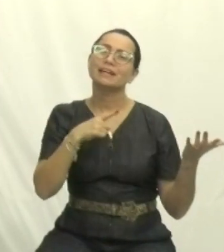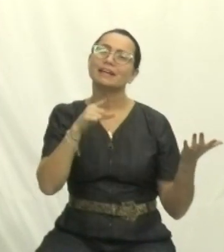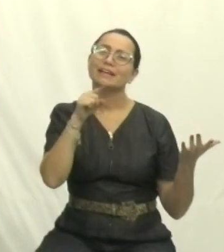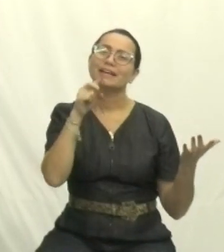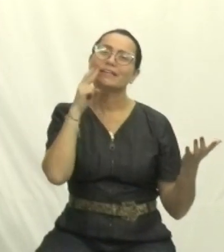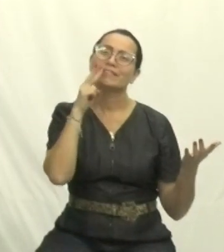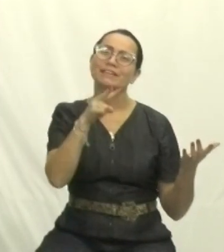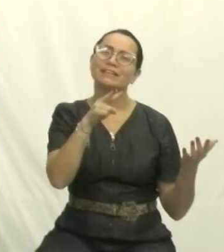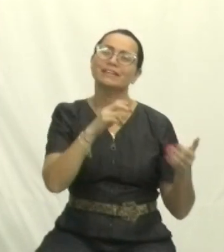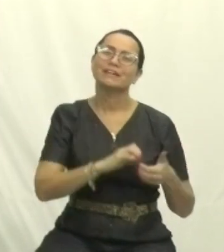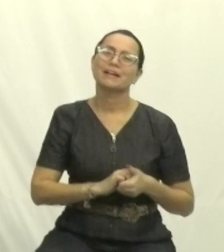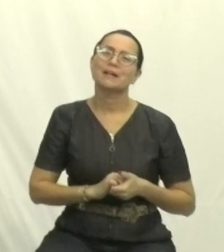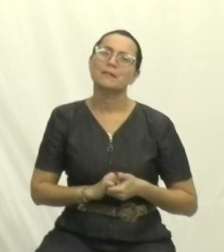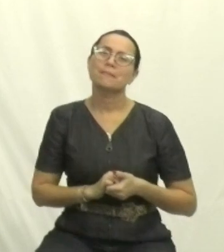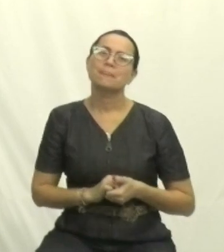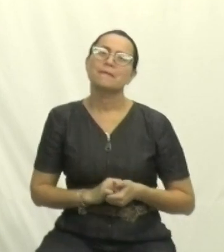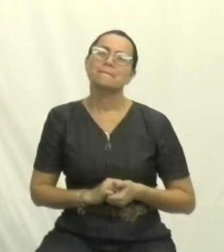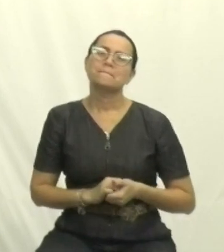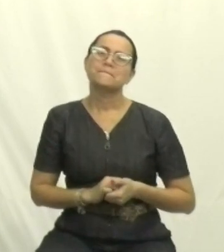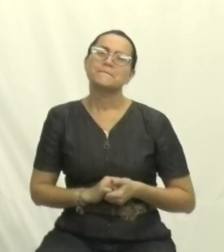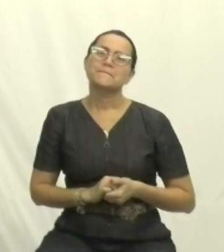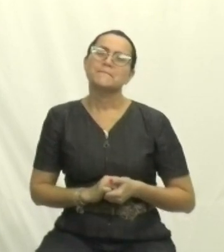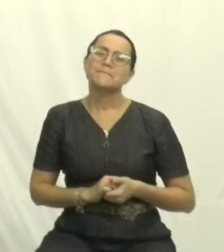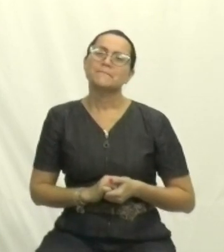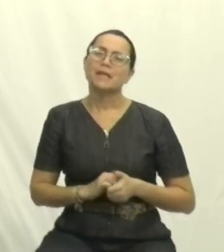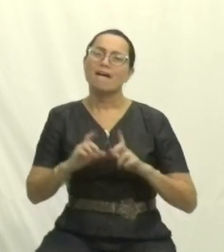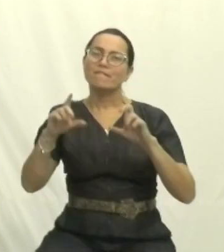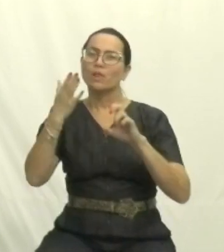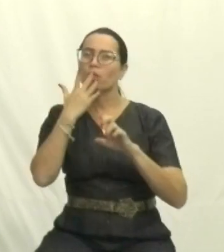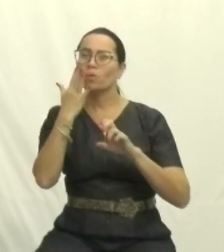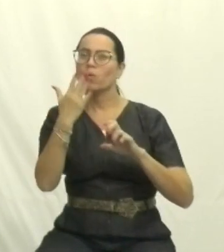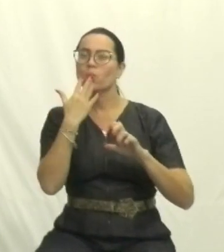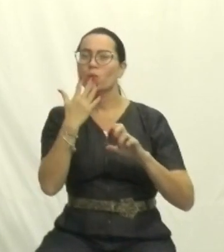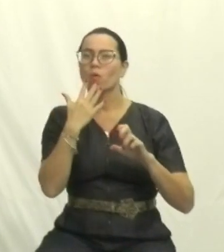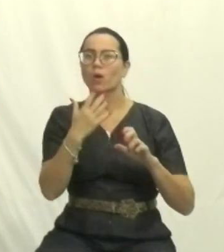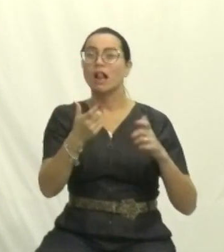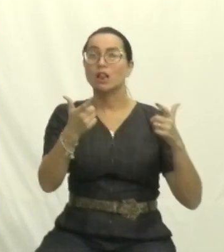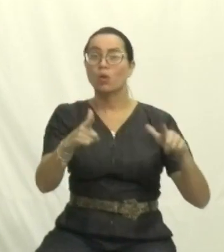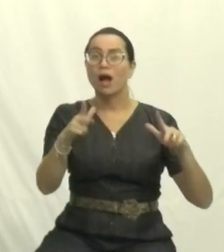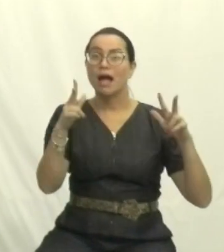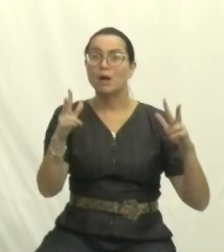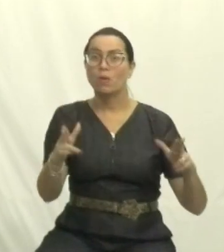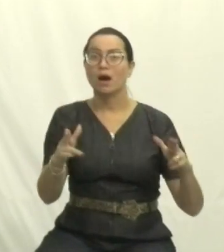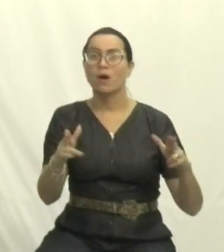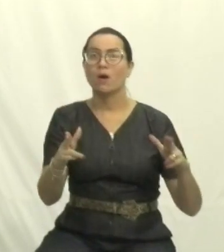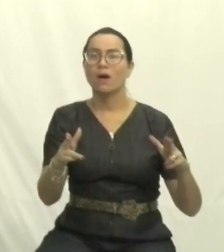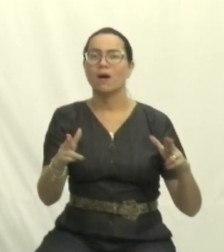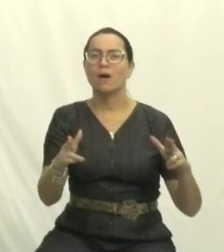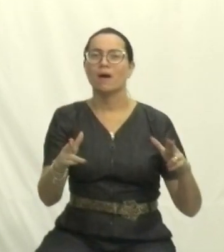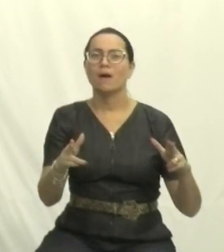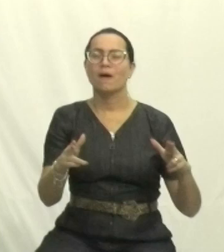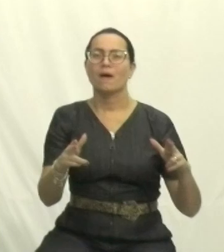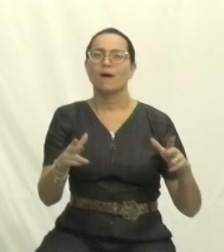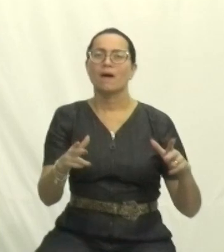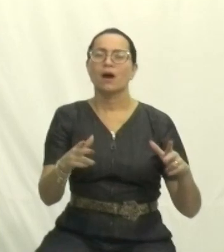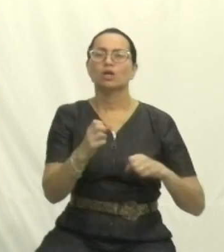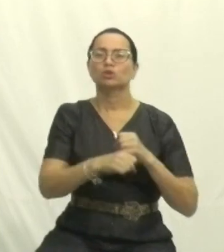foto colorida, no mesmo local. A gente teve uma perda de uma parte da estrutura em